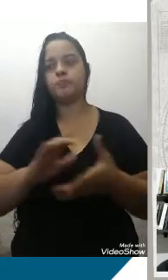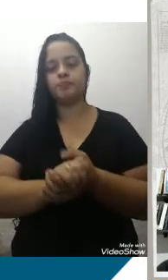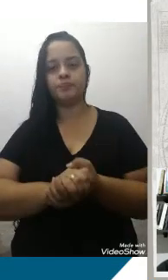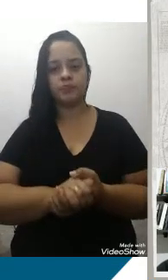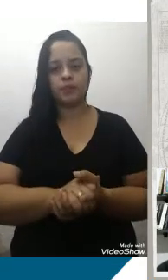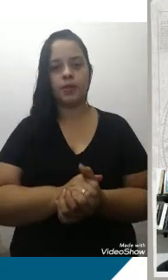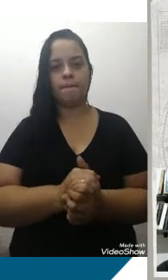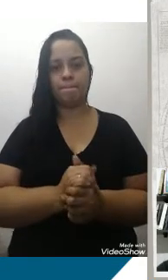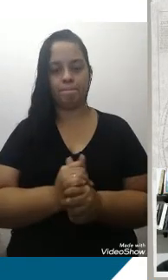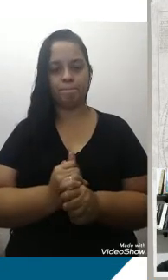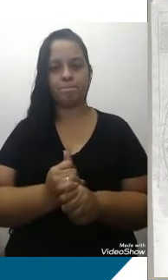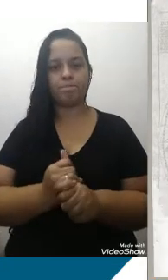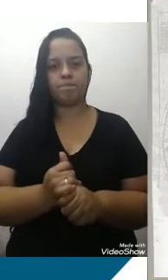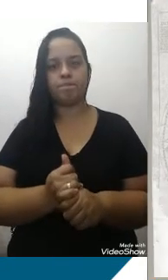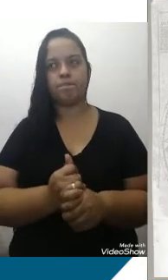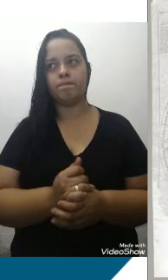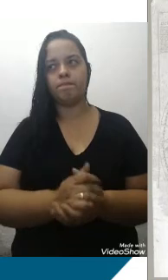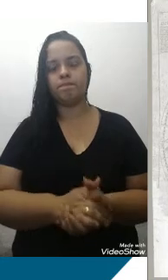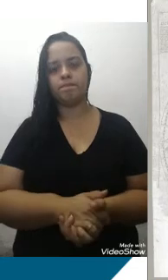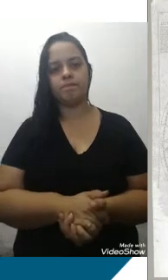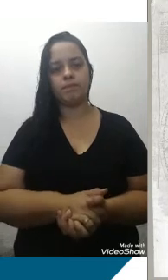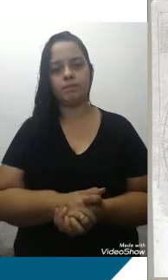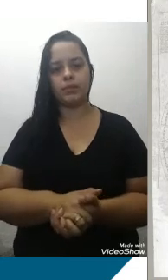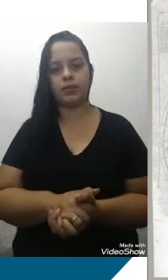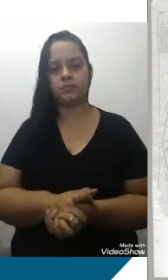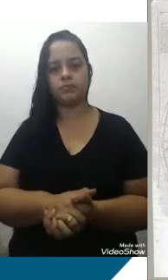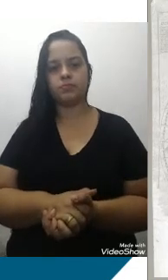extensão do poder político.